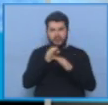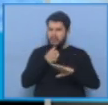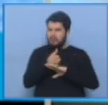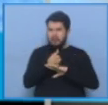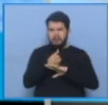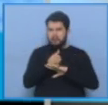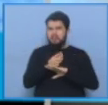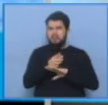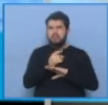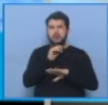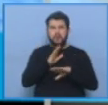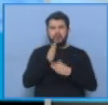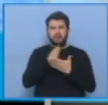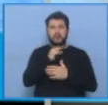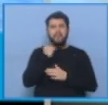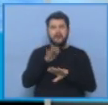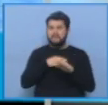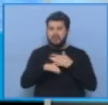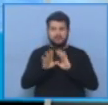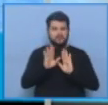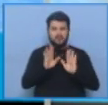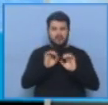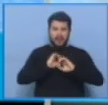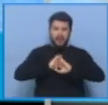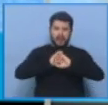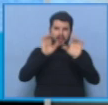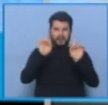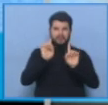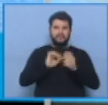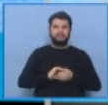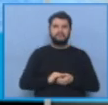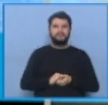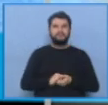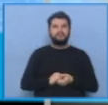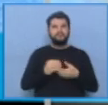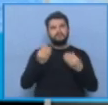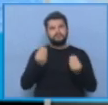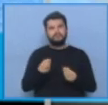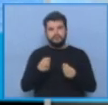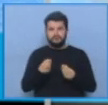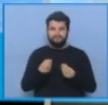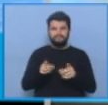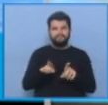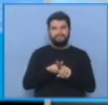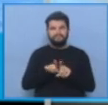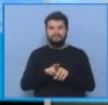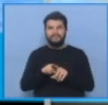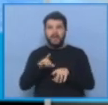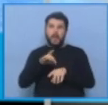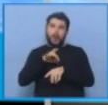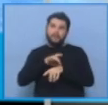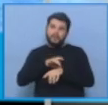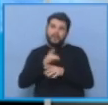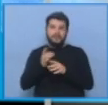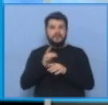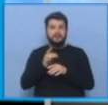direta, não me parece que seja assim tão clara. Enfim, é uma parafilia, é uma doença e deve ser tratada